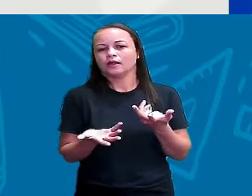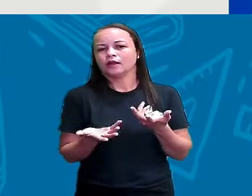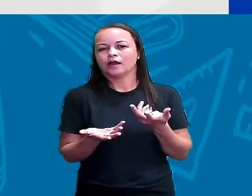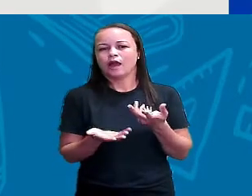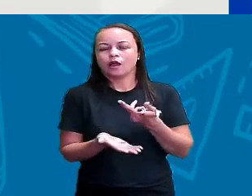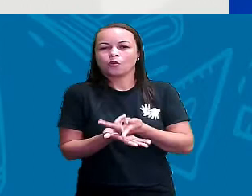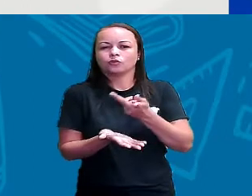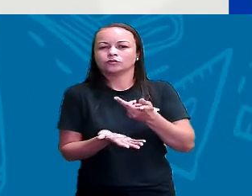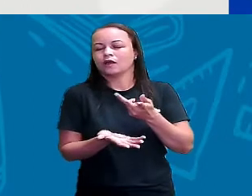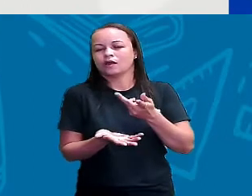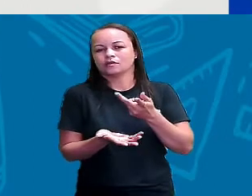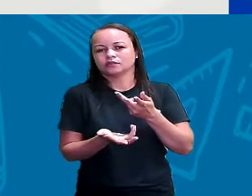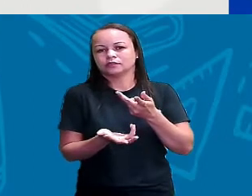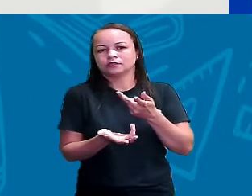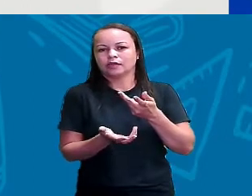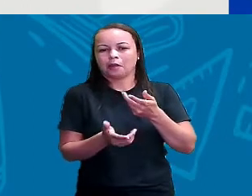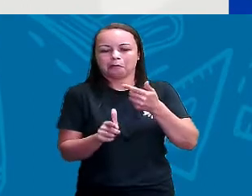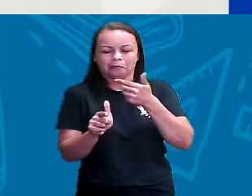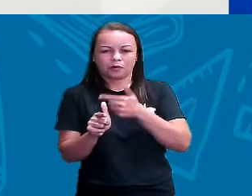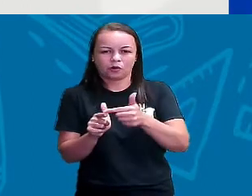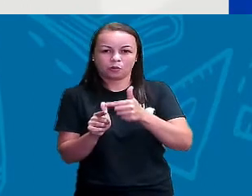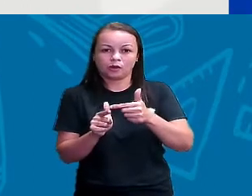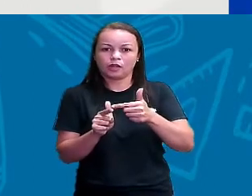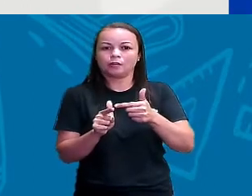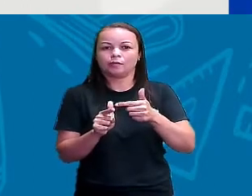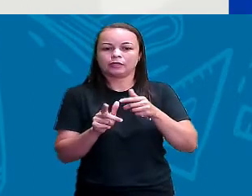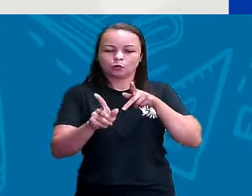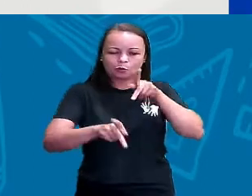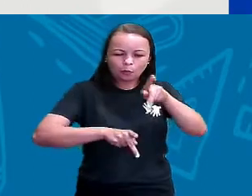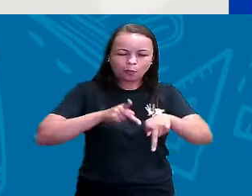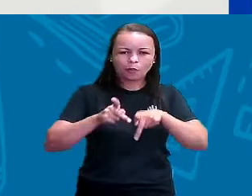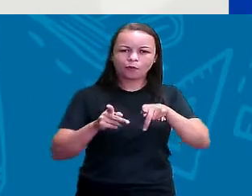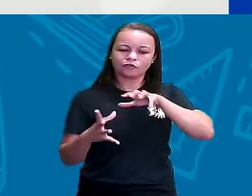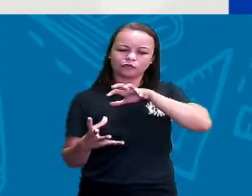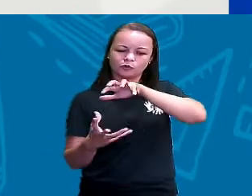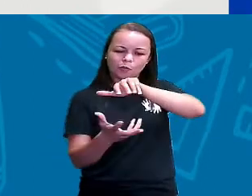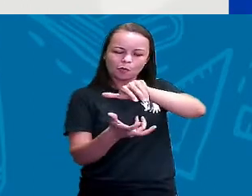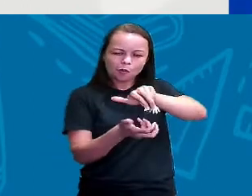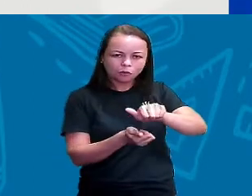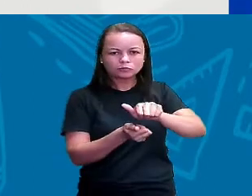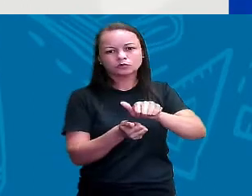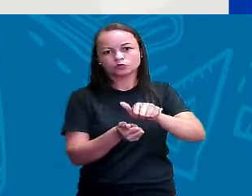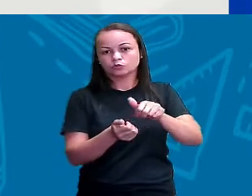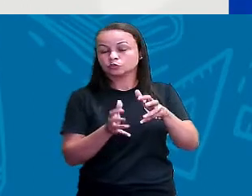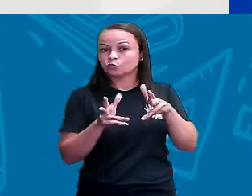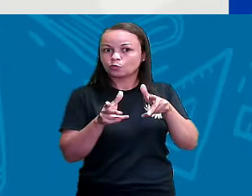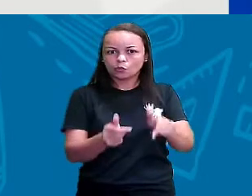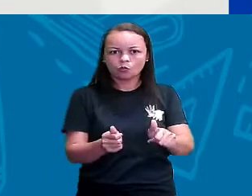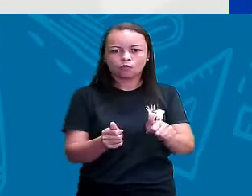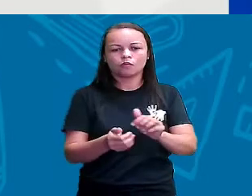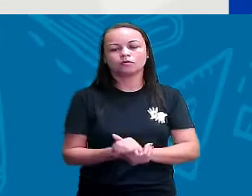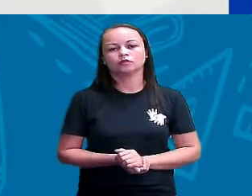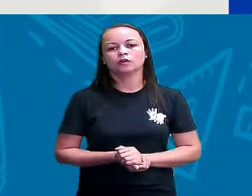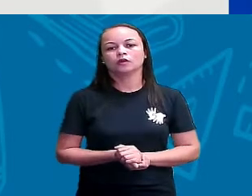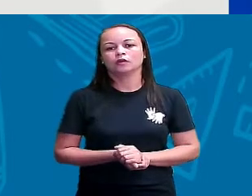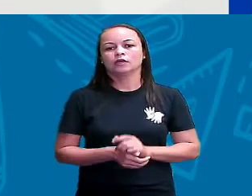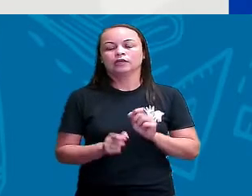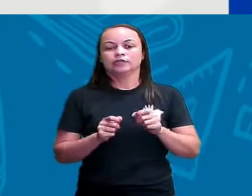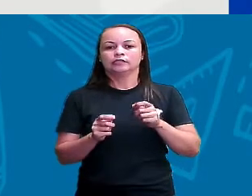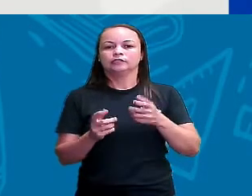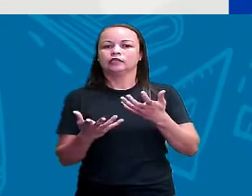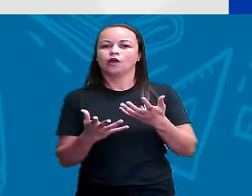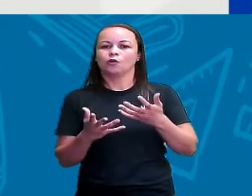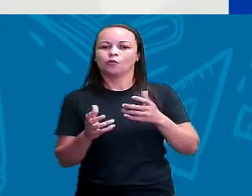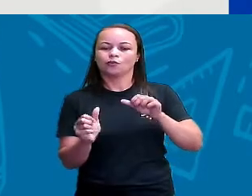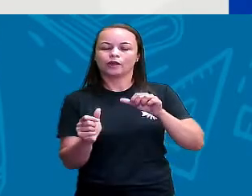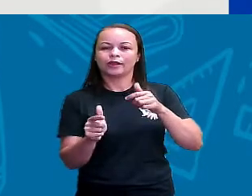grave problema para toda a população mundial, para todo o nosso planeta Terra, que são as alterações no